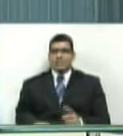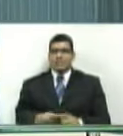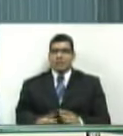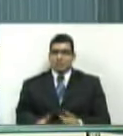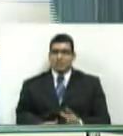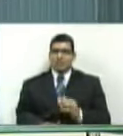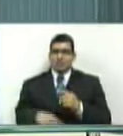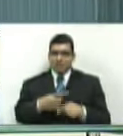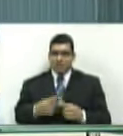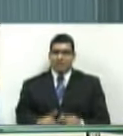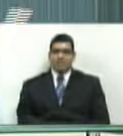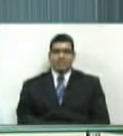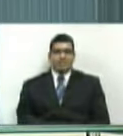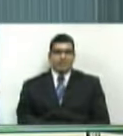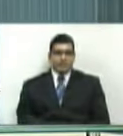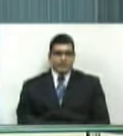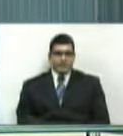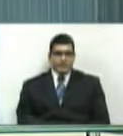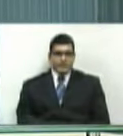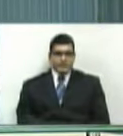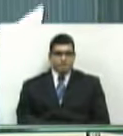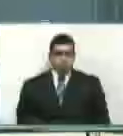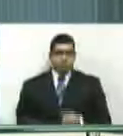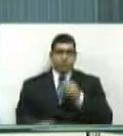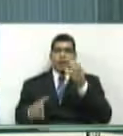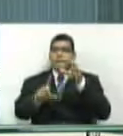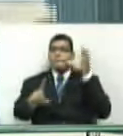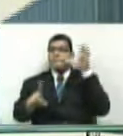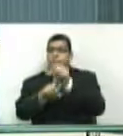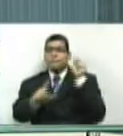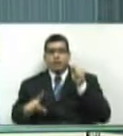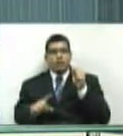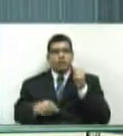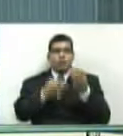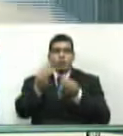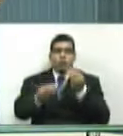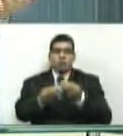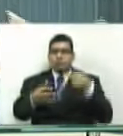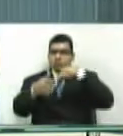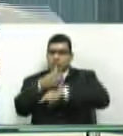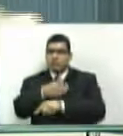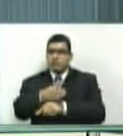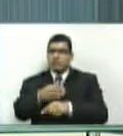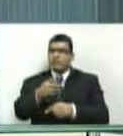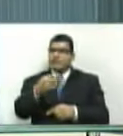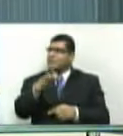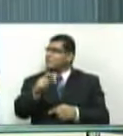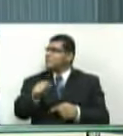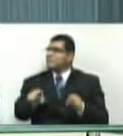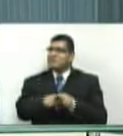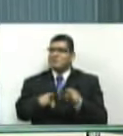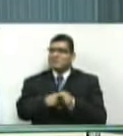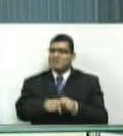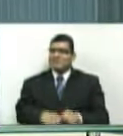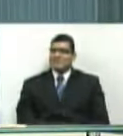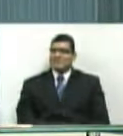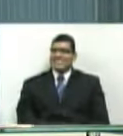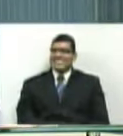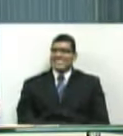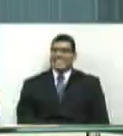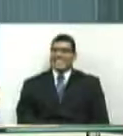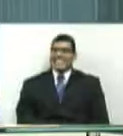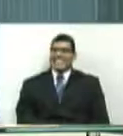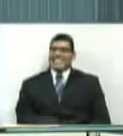uma autarquia por essência, pegou um ente que administra um fundo que é público, porque são dois